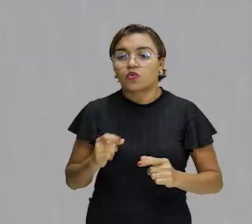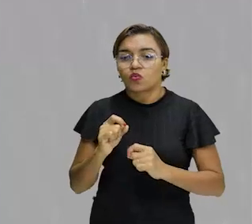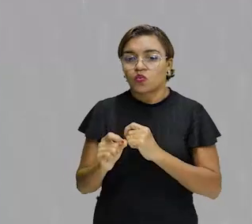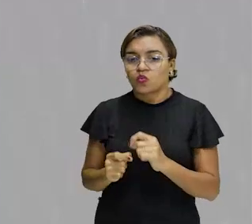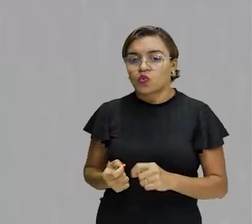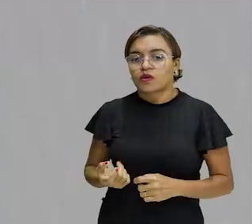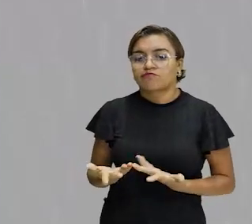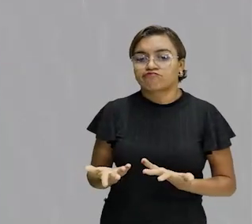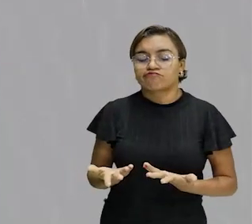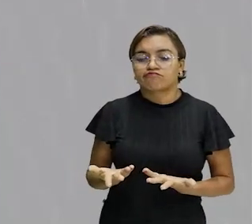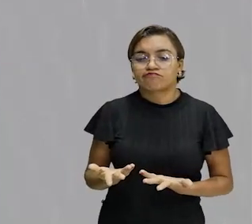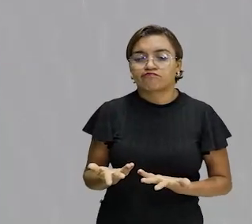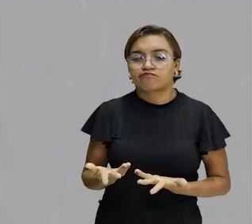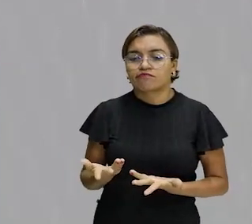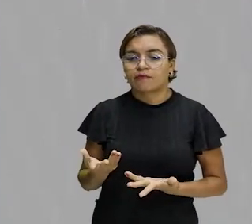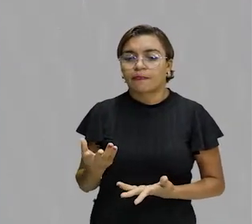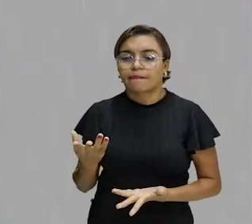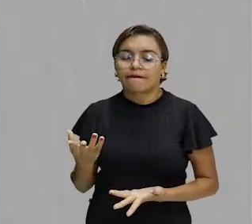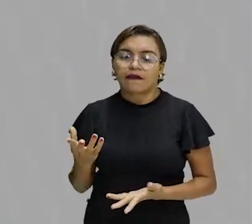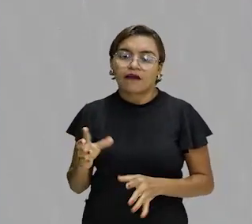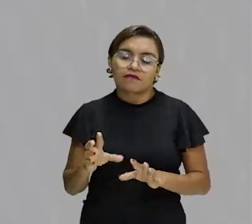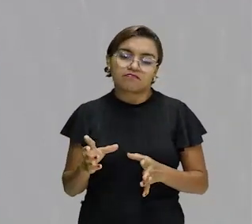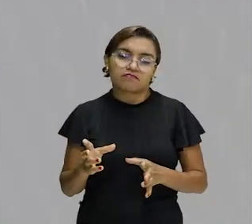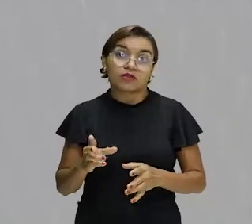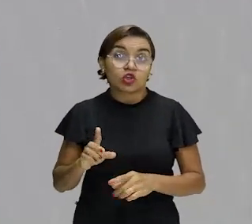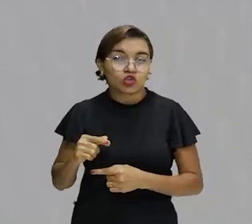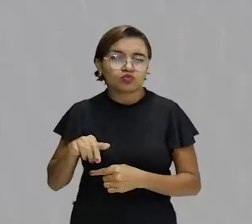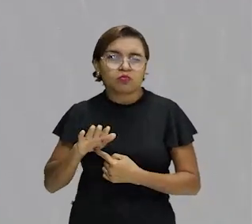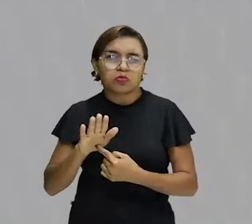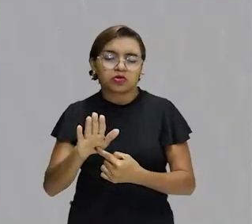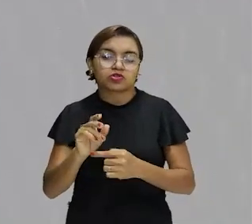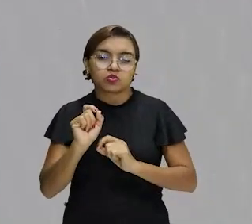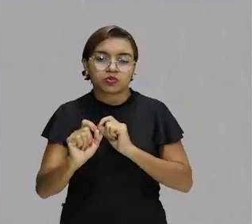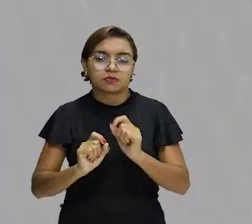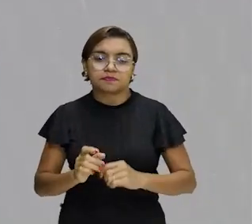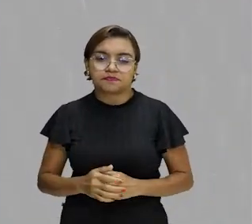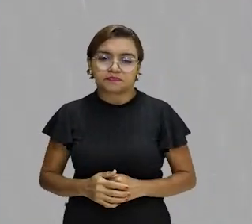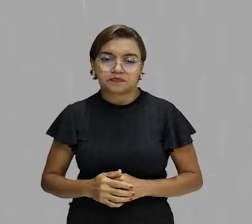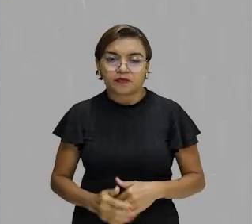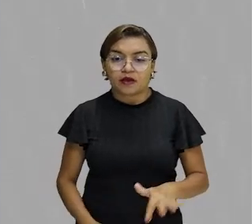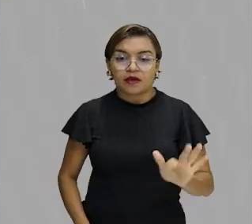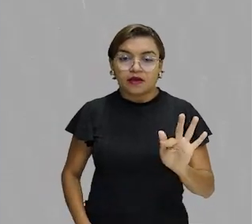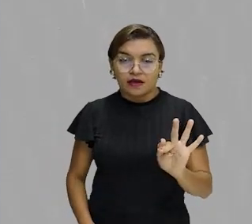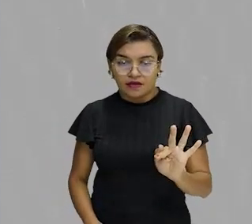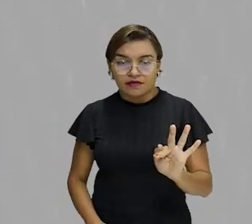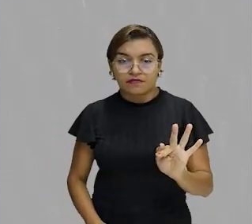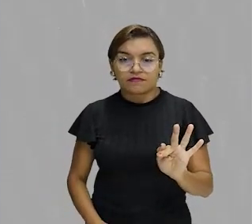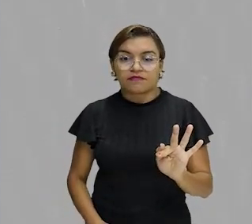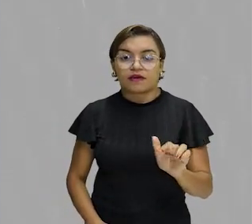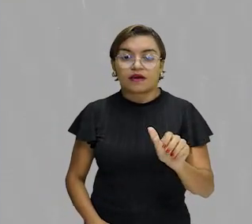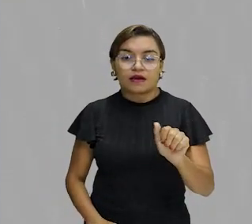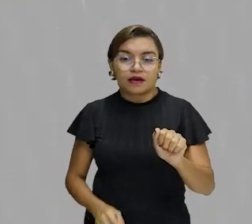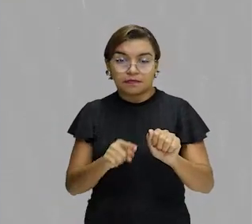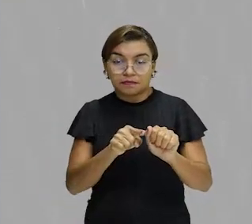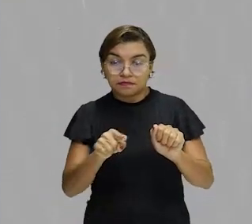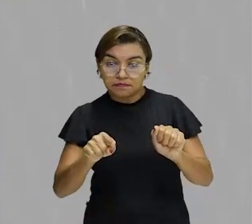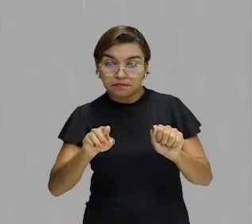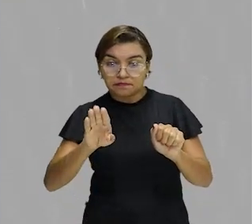da função g é igual à imagem da função f. E isso me permite perceber, constatar que eu